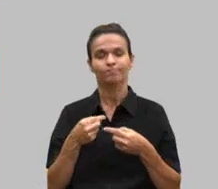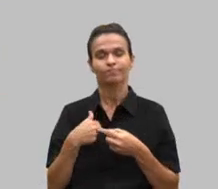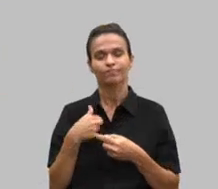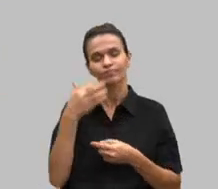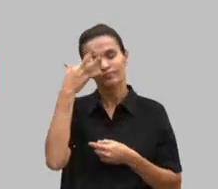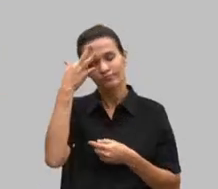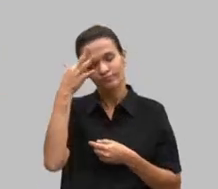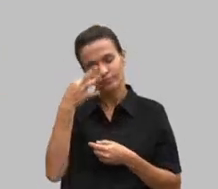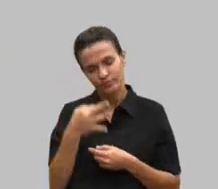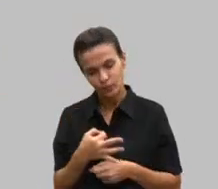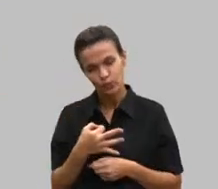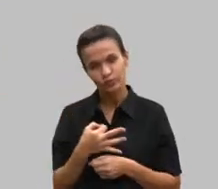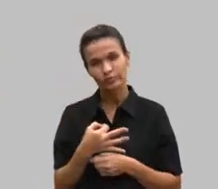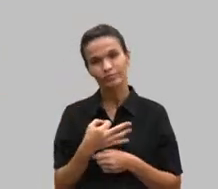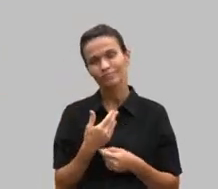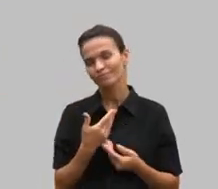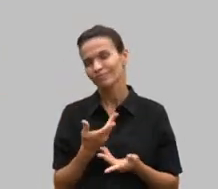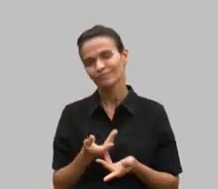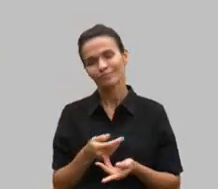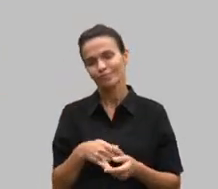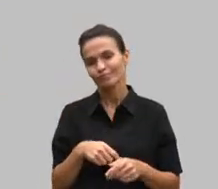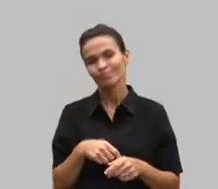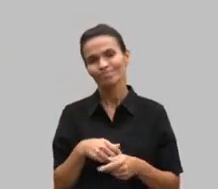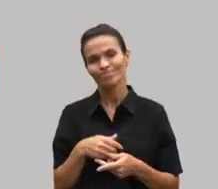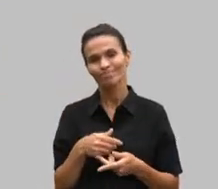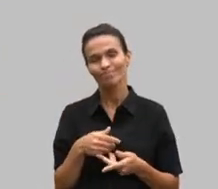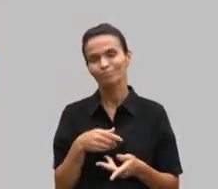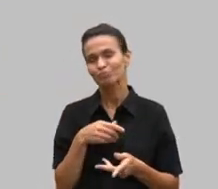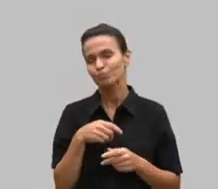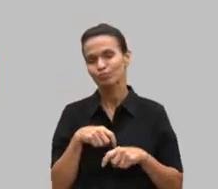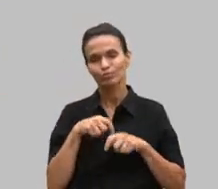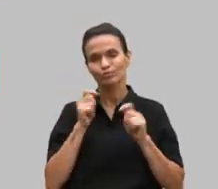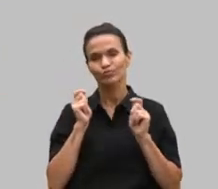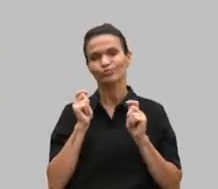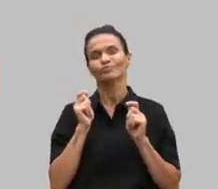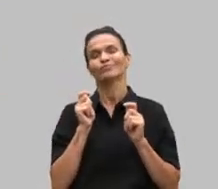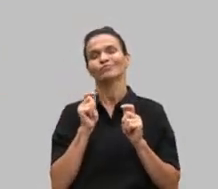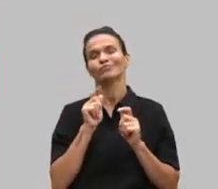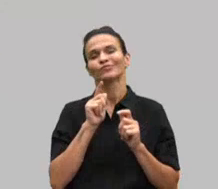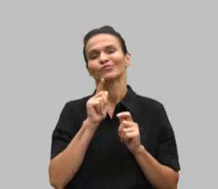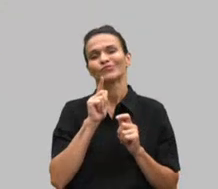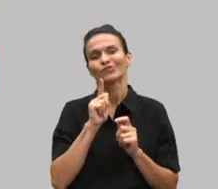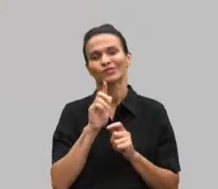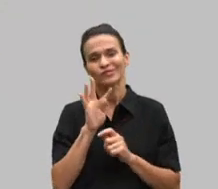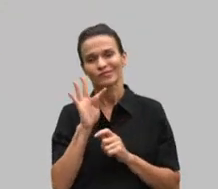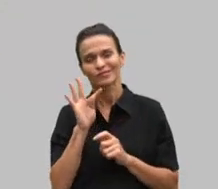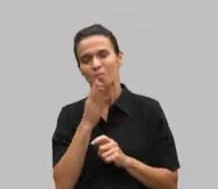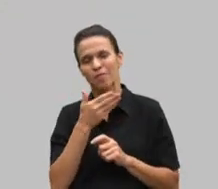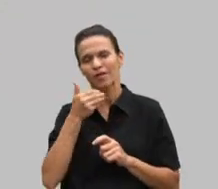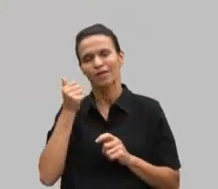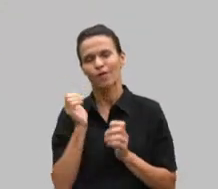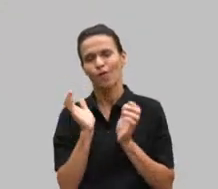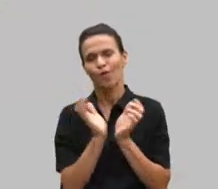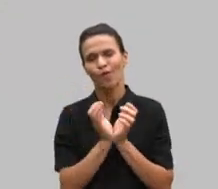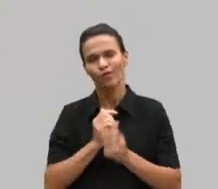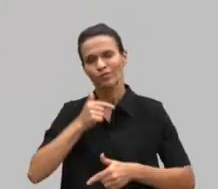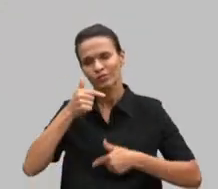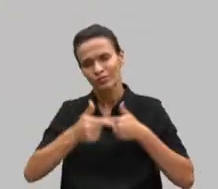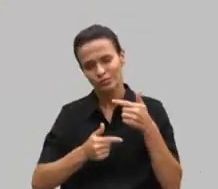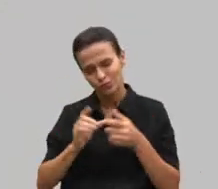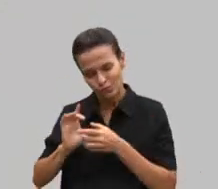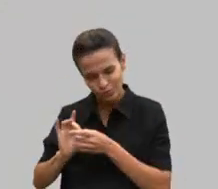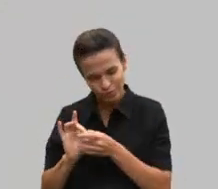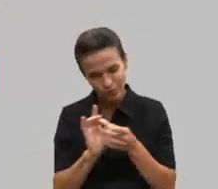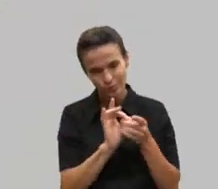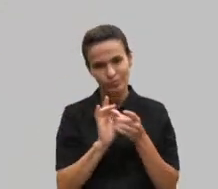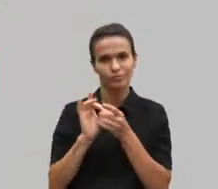que não teria acontecido né um GT melhor um grupo de trabalho unido foi